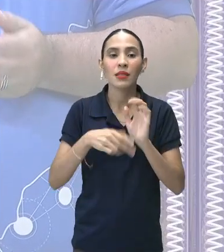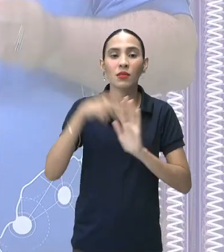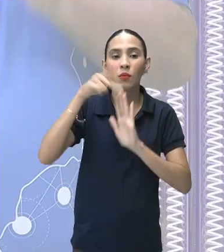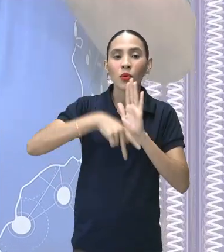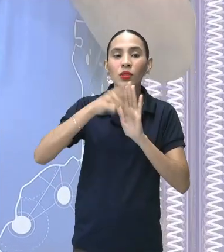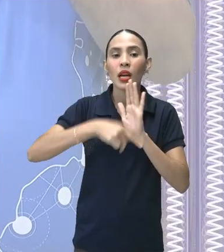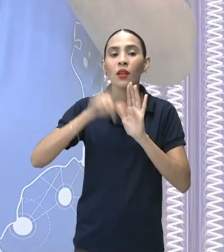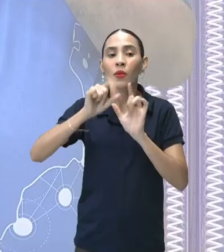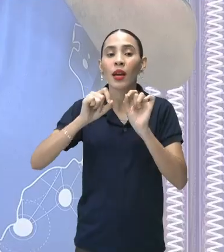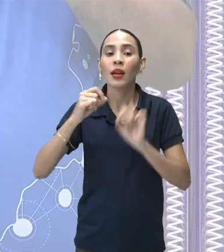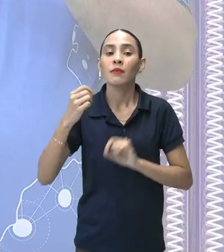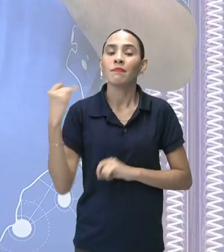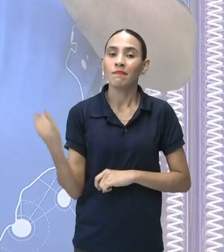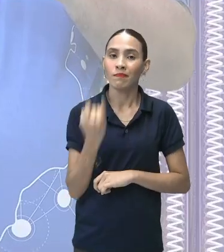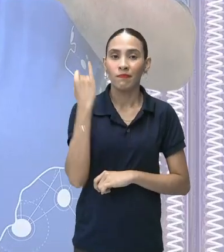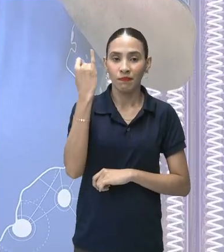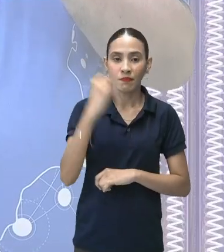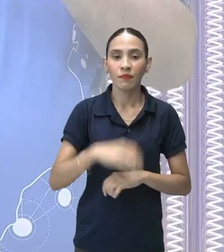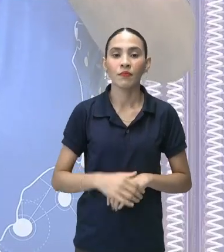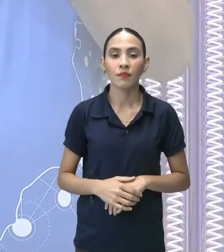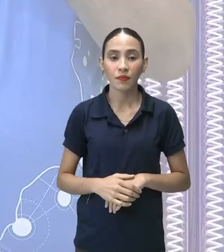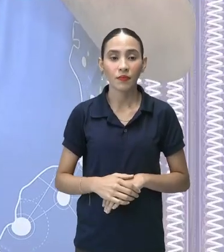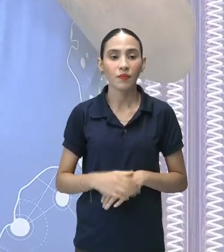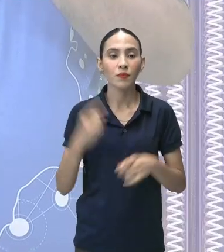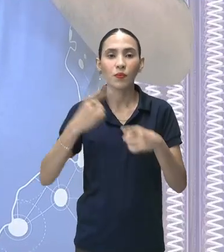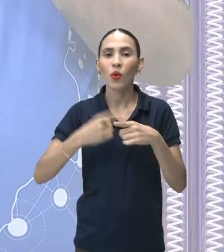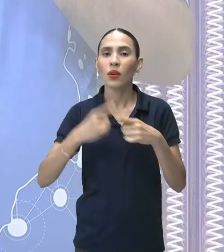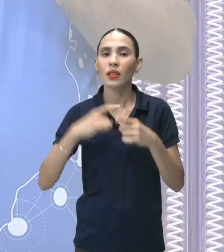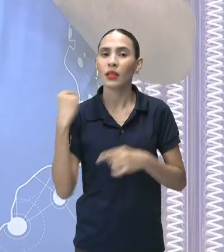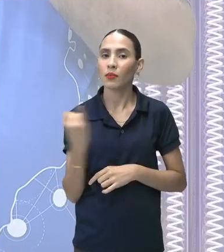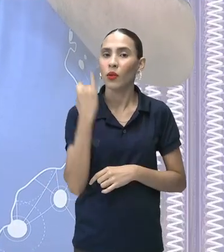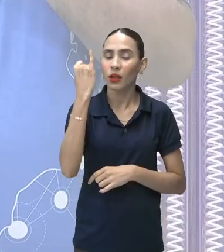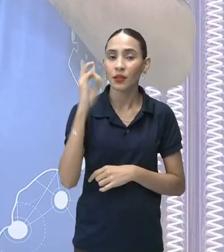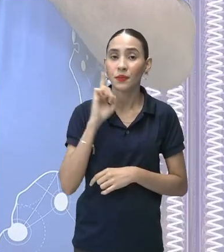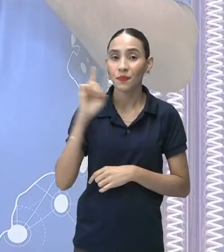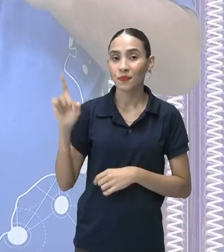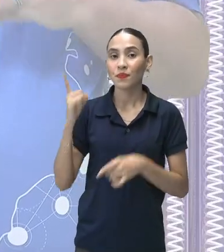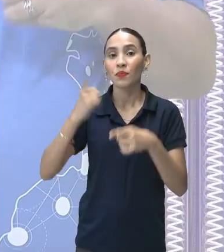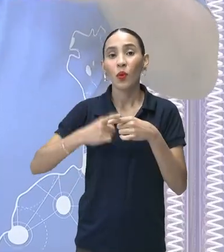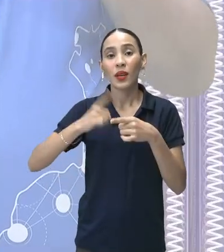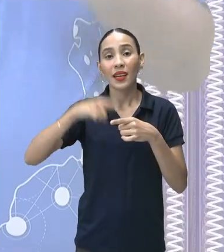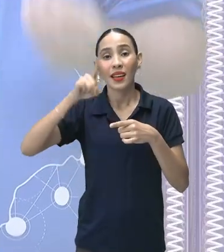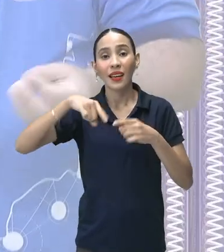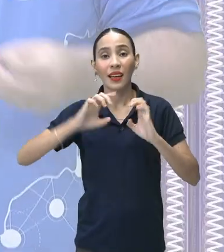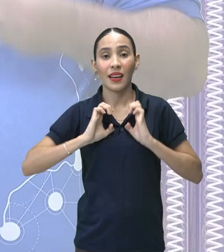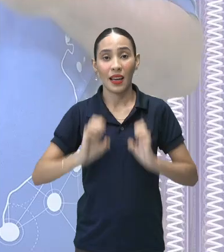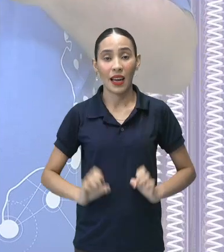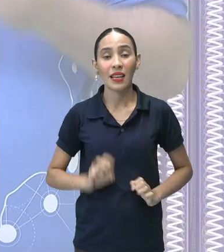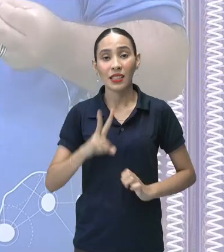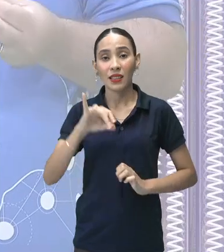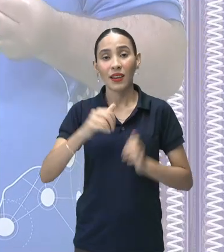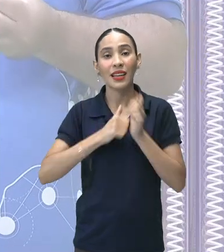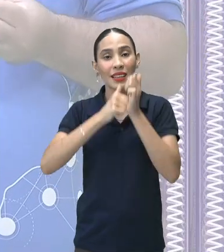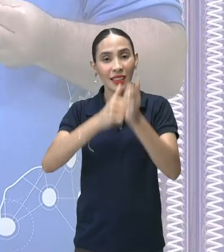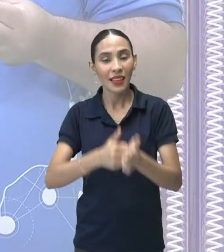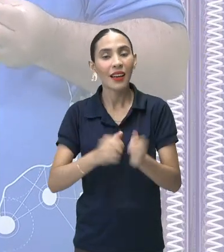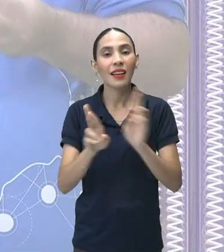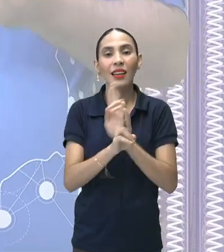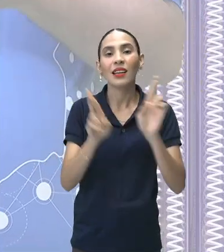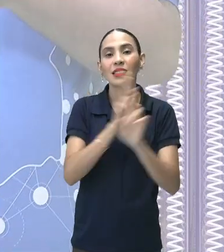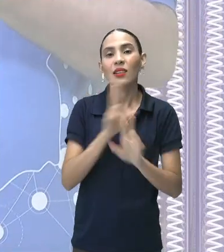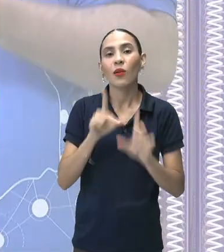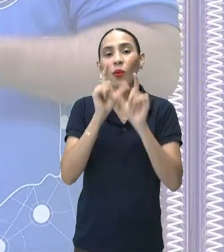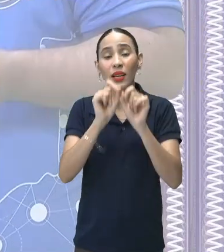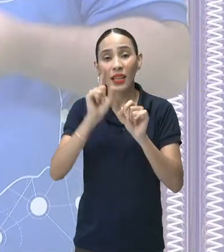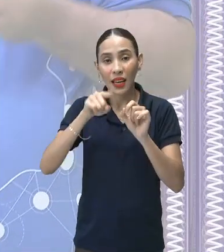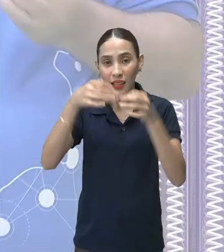projeto é crucial. Por que é crucial? Pois é a ética que nos guia em relação